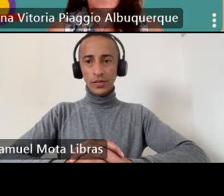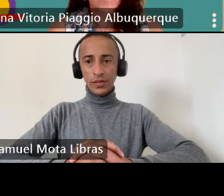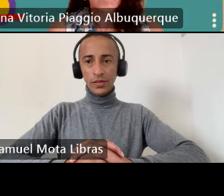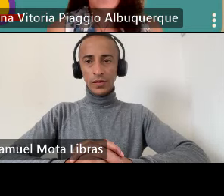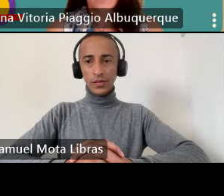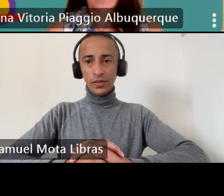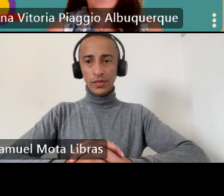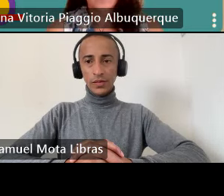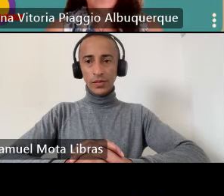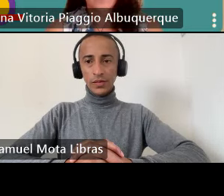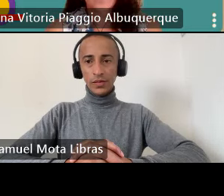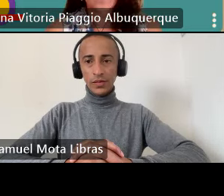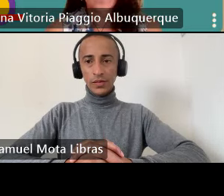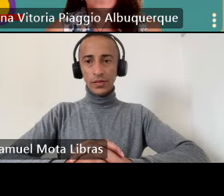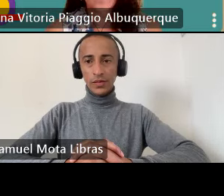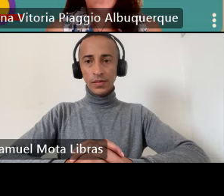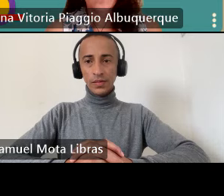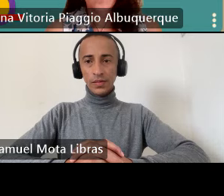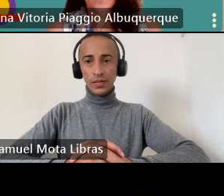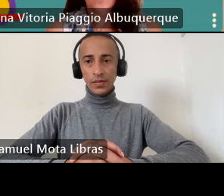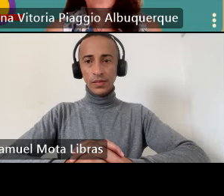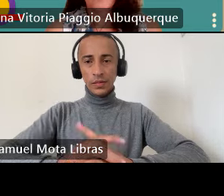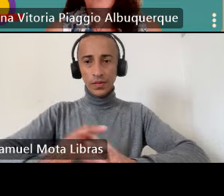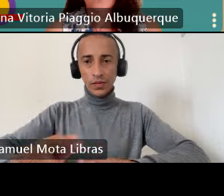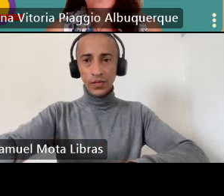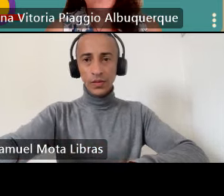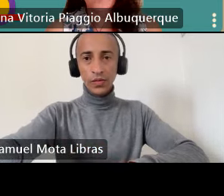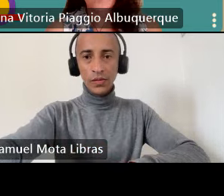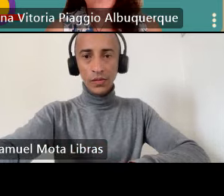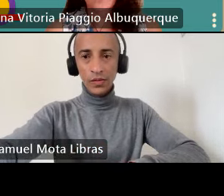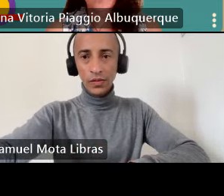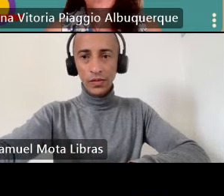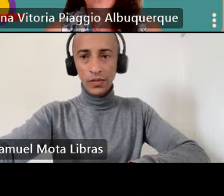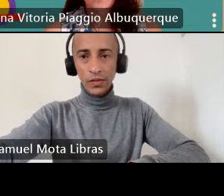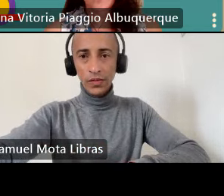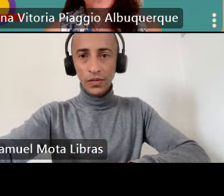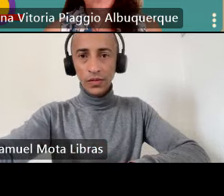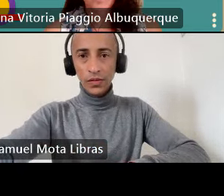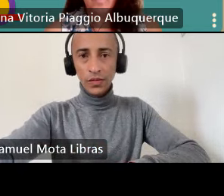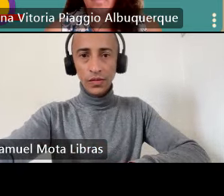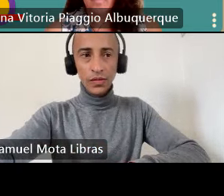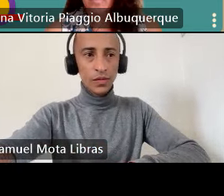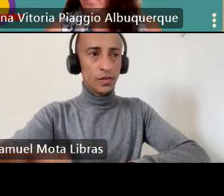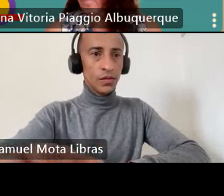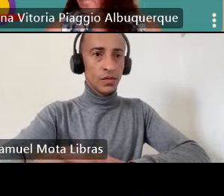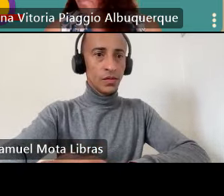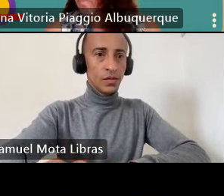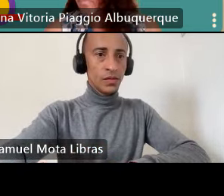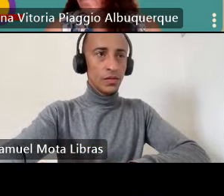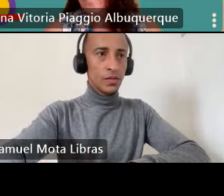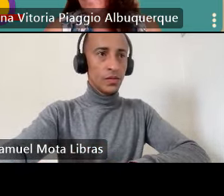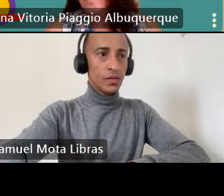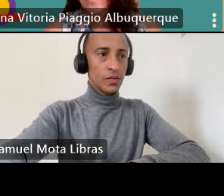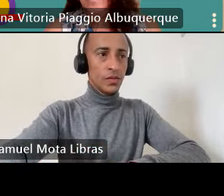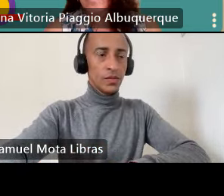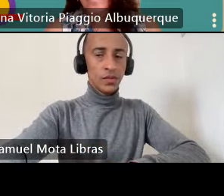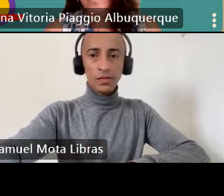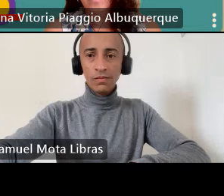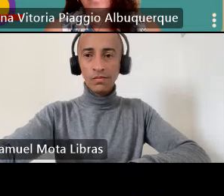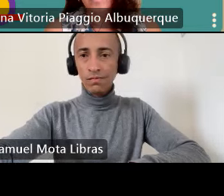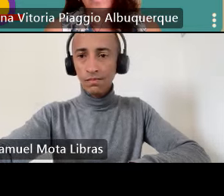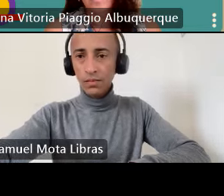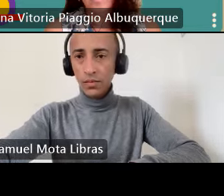tem uma questão que é a minha segurança então assim é a minha segurança a segurança da cepan então quando isso estiver